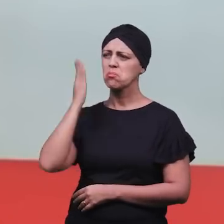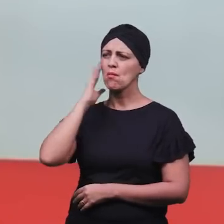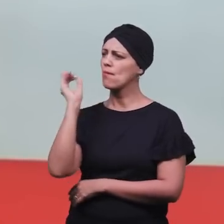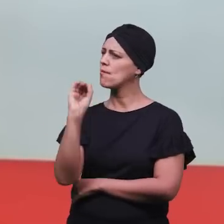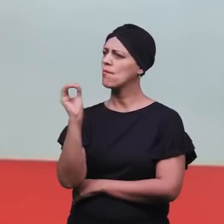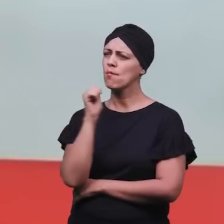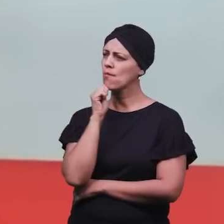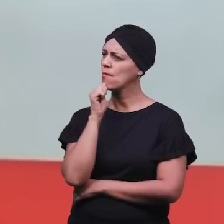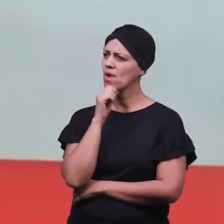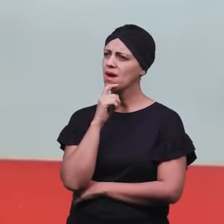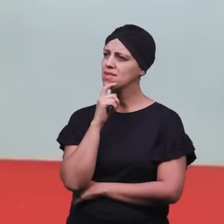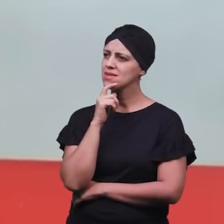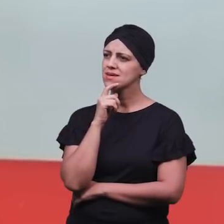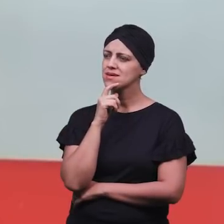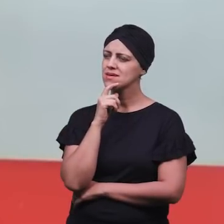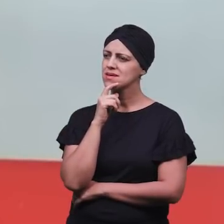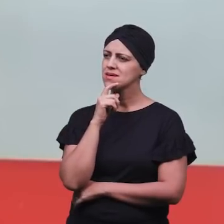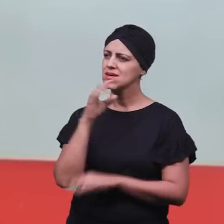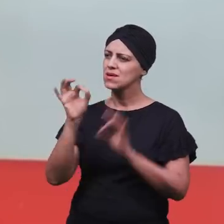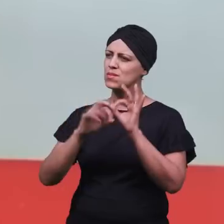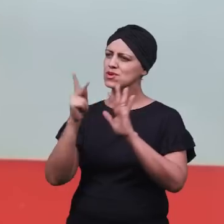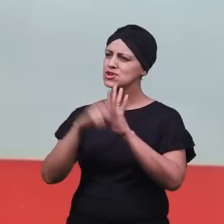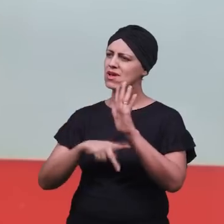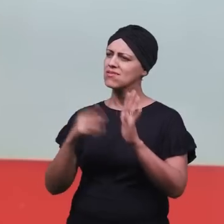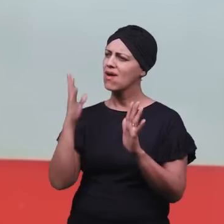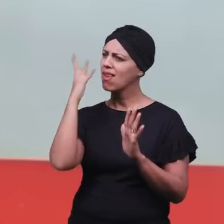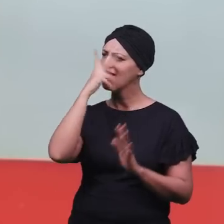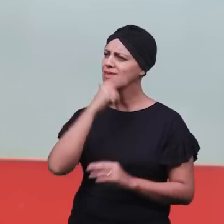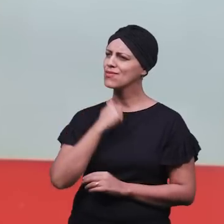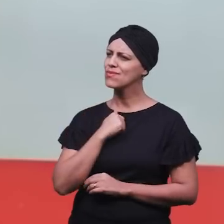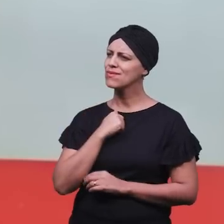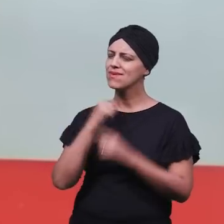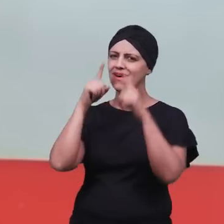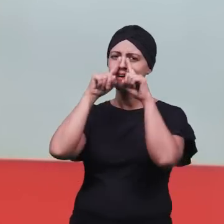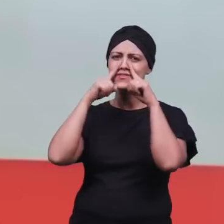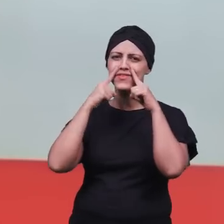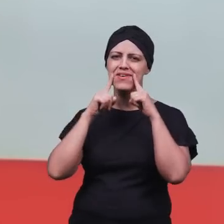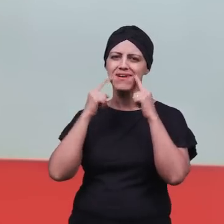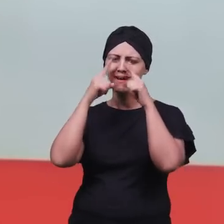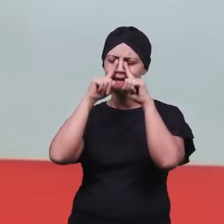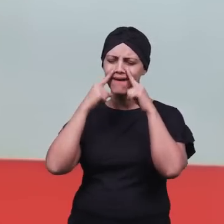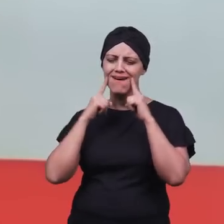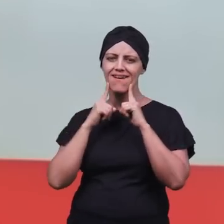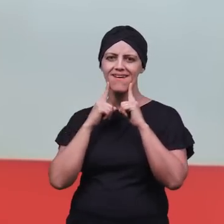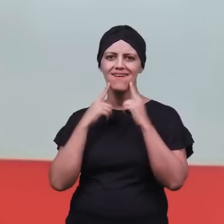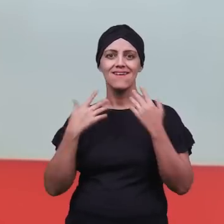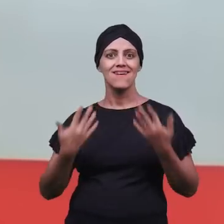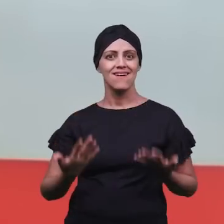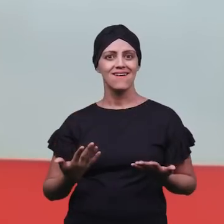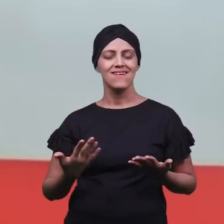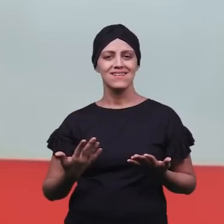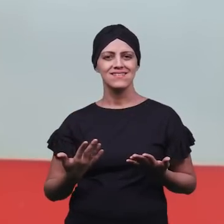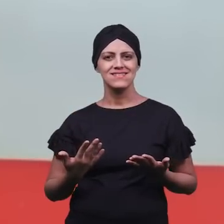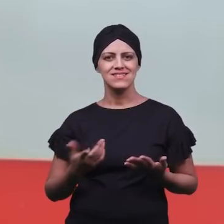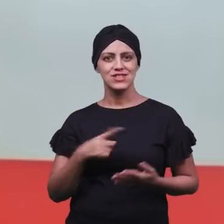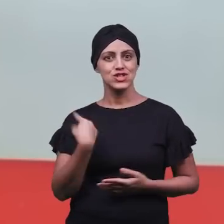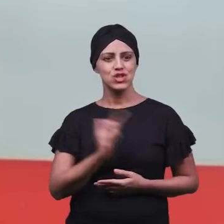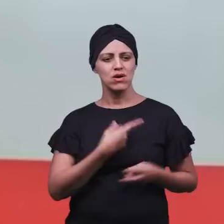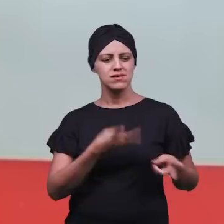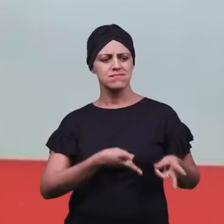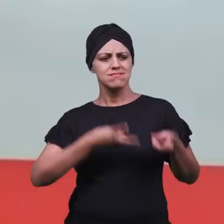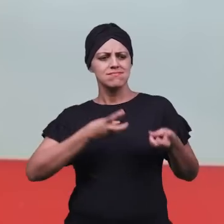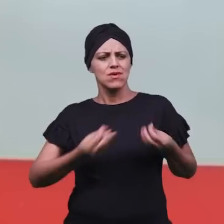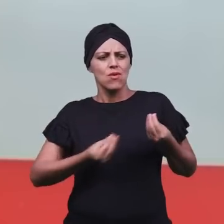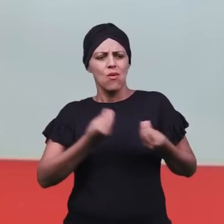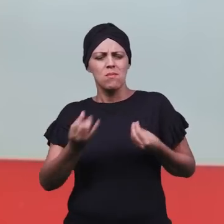salvação. É lindo o projeto de salvação. E as lágrimas escorriam. Então, para o Senhor, para todos nós